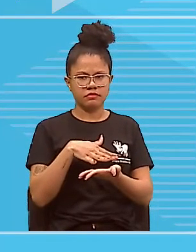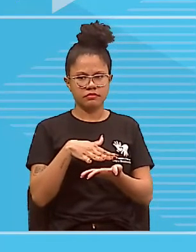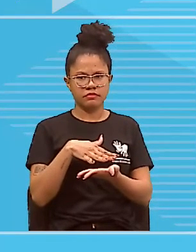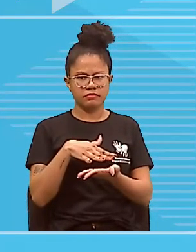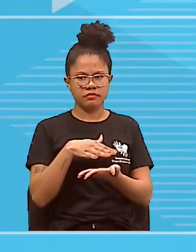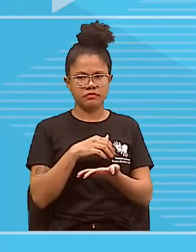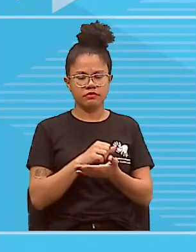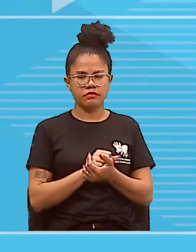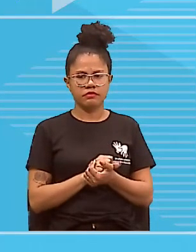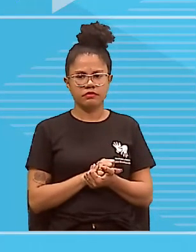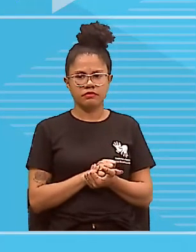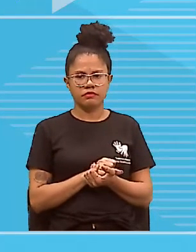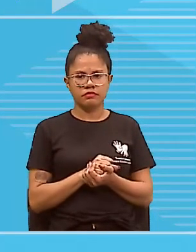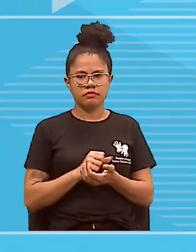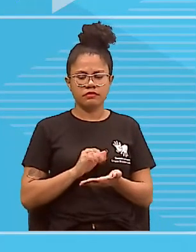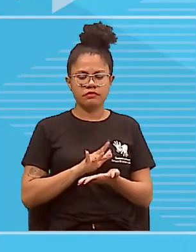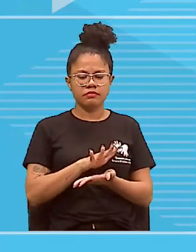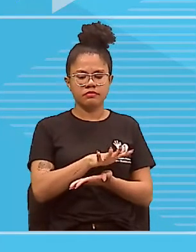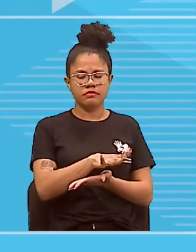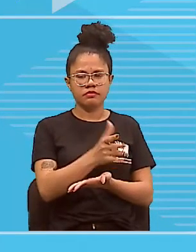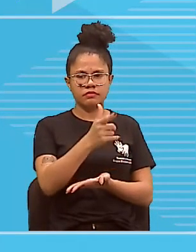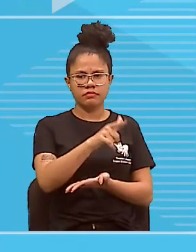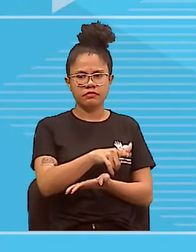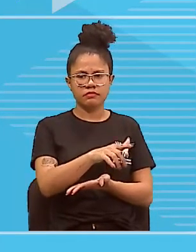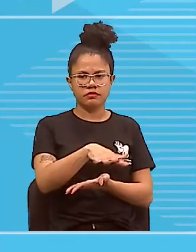indo para outro ambiente